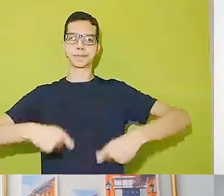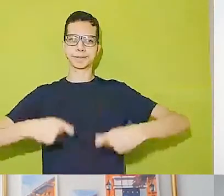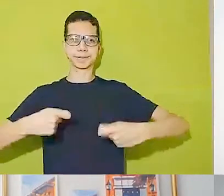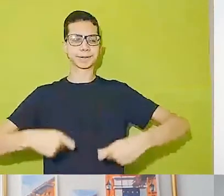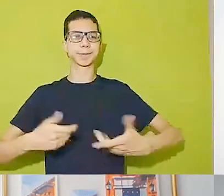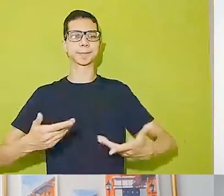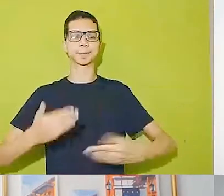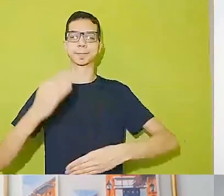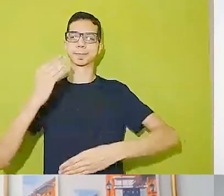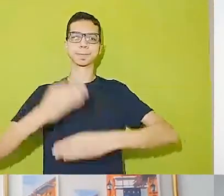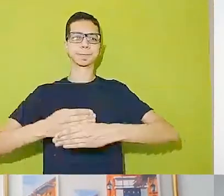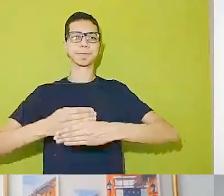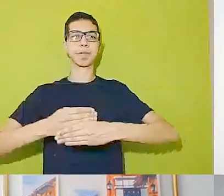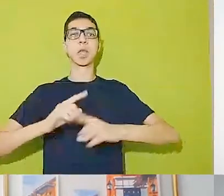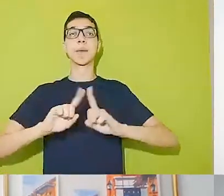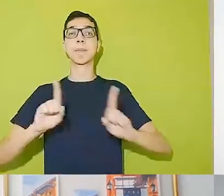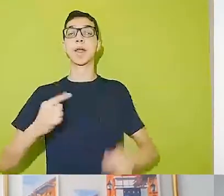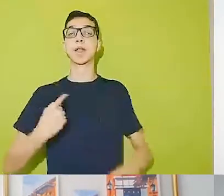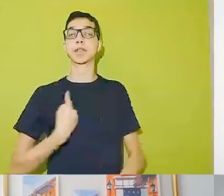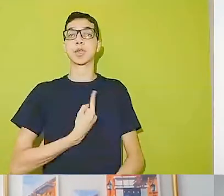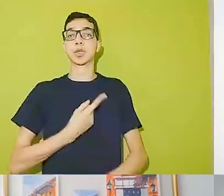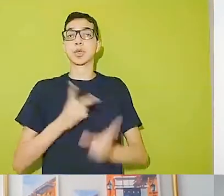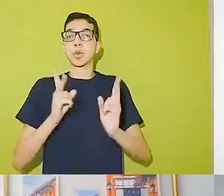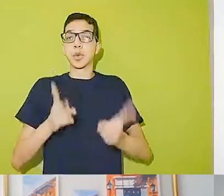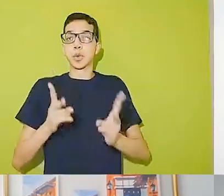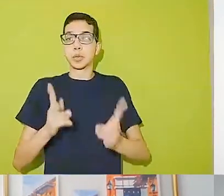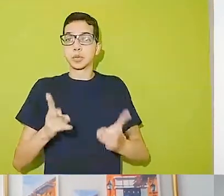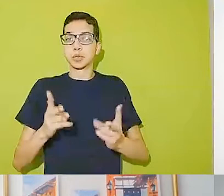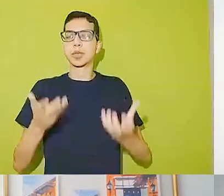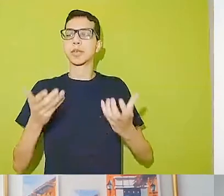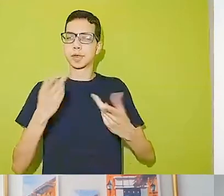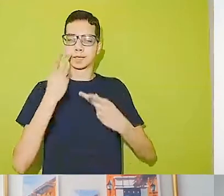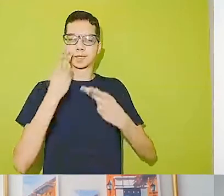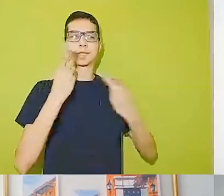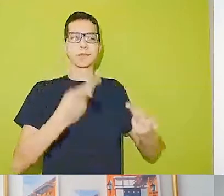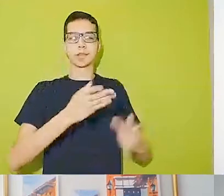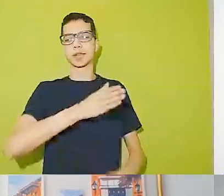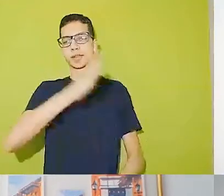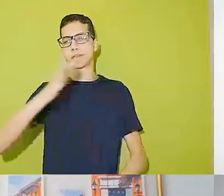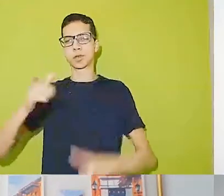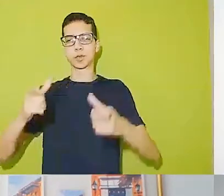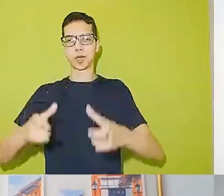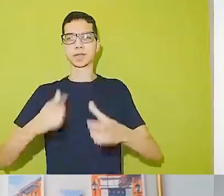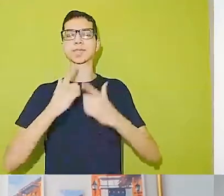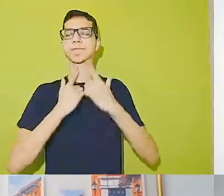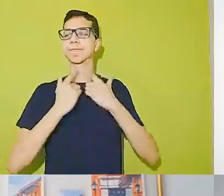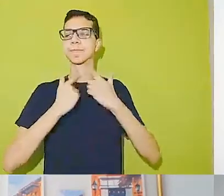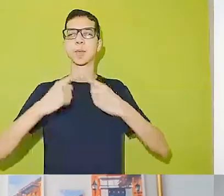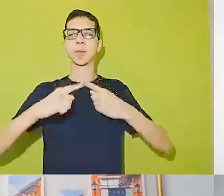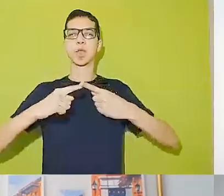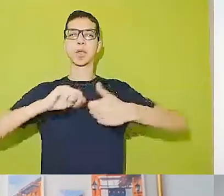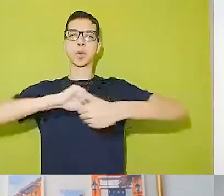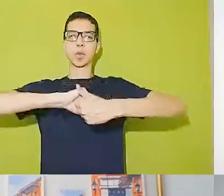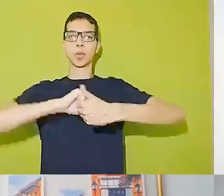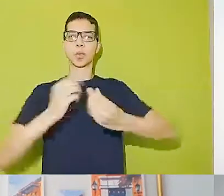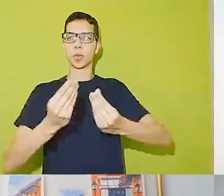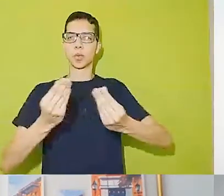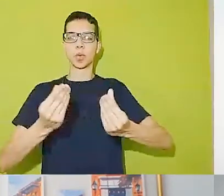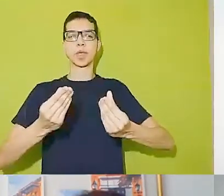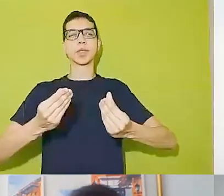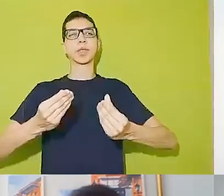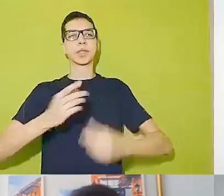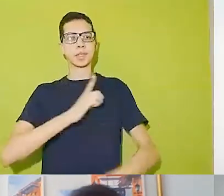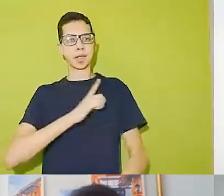as unidades para poder potencializar e qualificar o nosso trabalho, né, o trabalho da Defensoria Pública